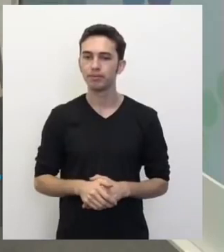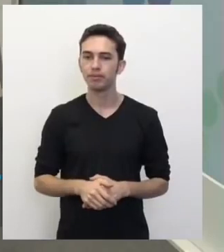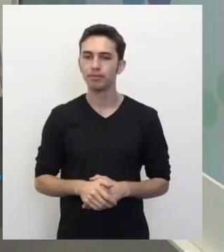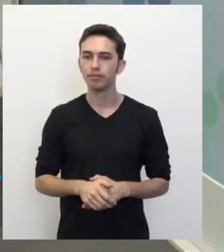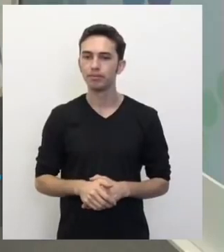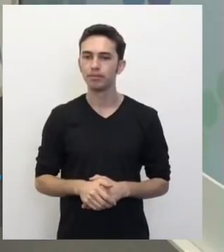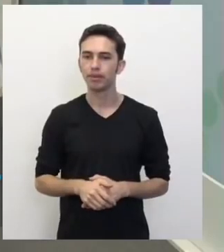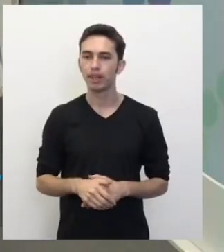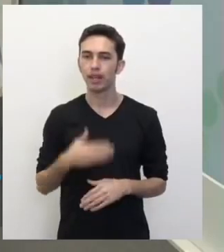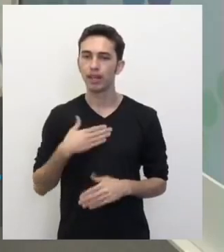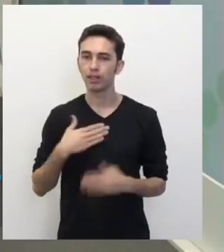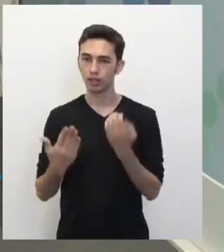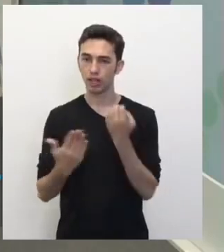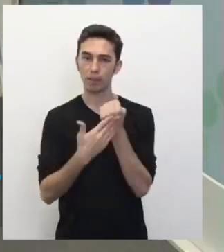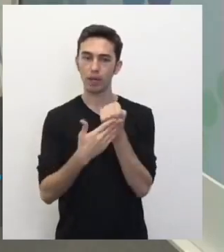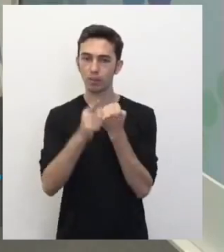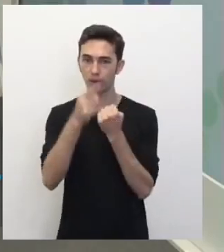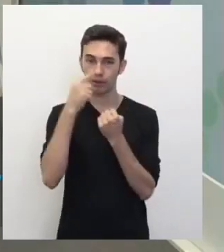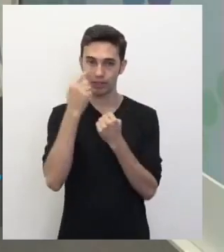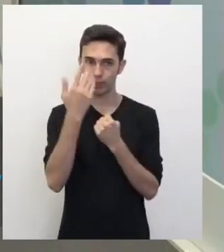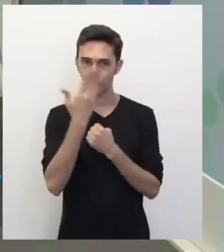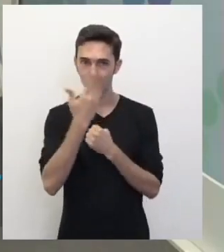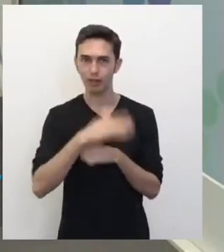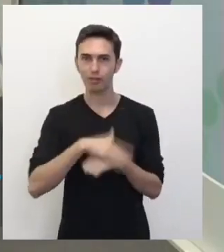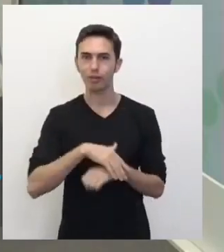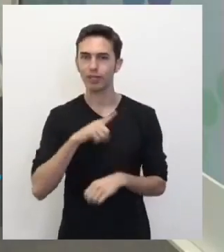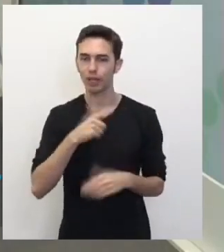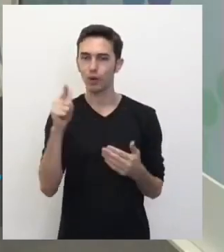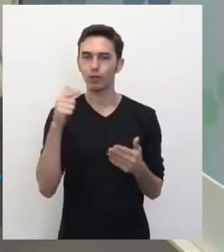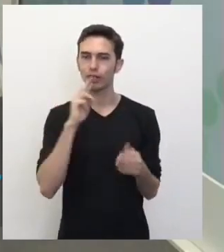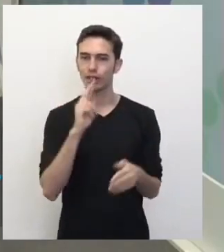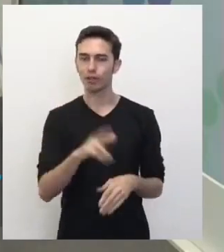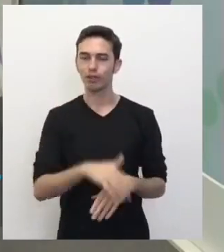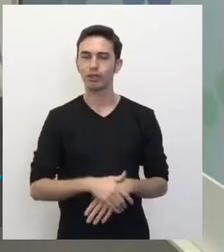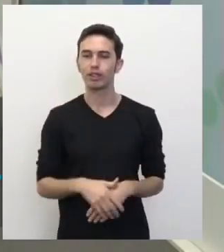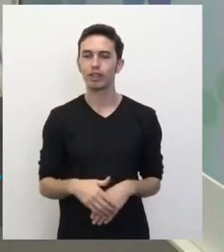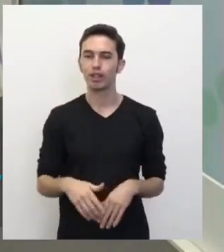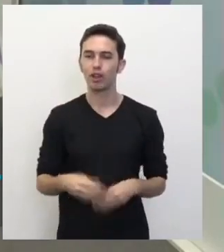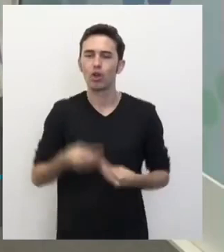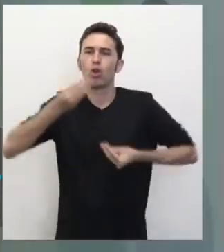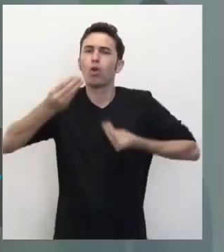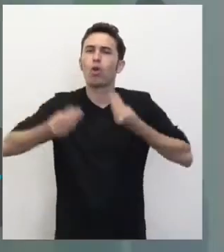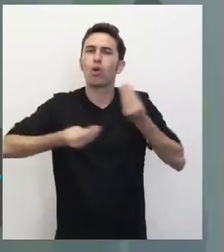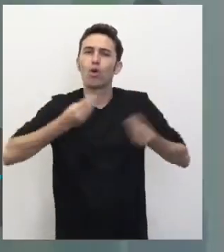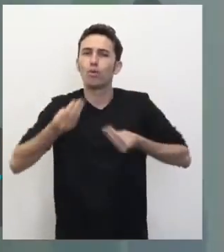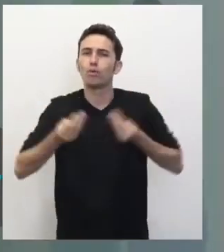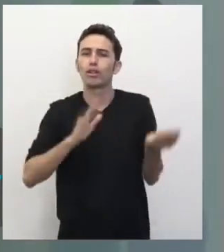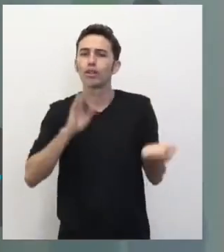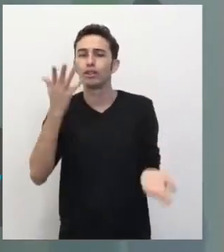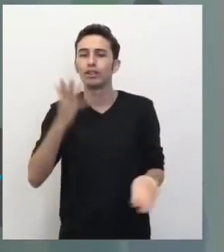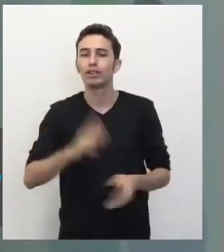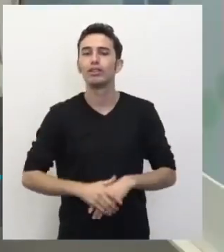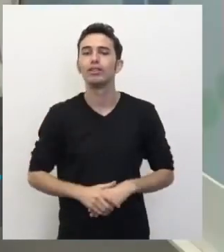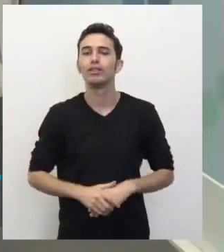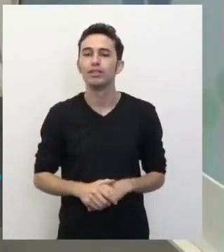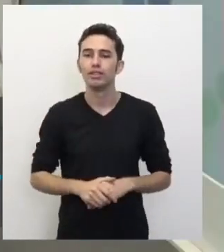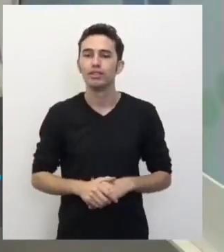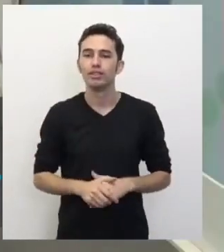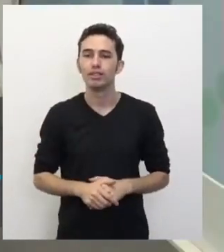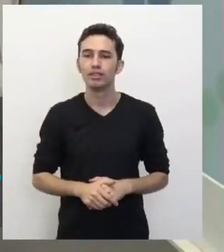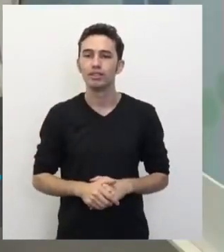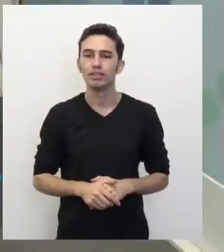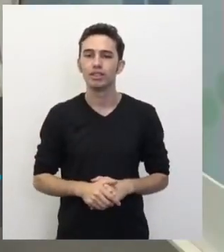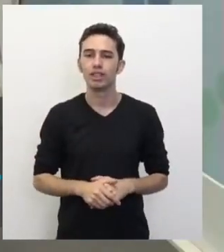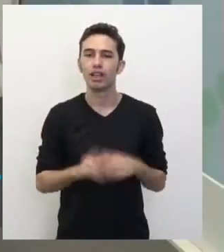gente? Que tô tampando por causa das outras. Aí temos como? E aí, como é que foi isso daí? Como é que se deu? Como? Elas estão